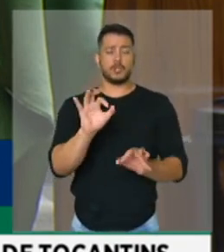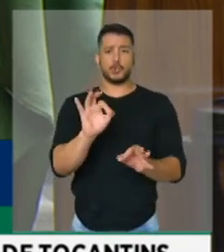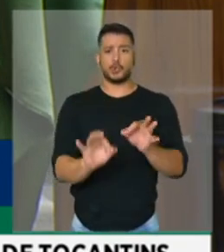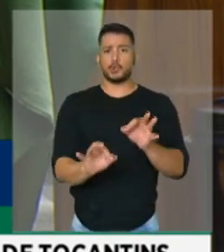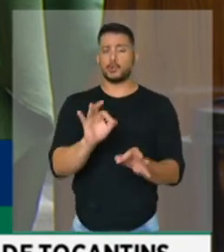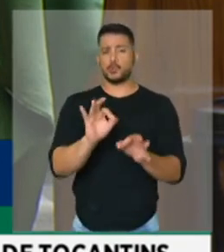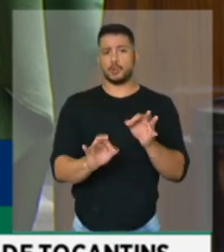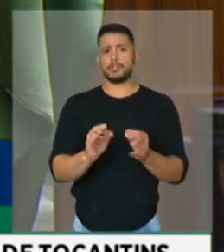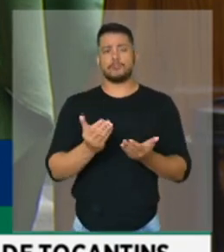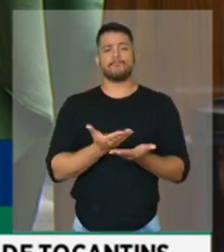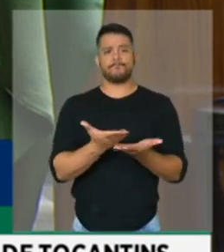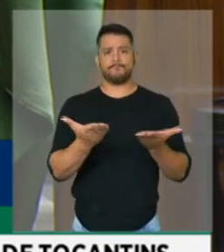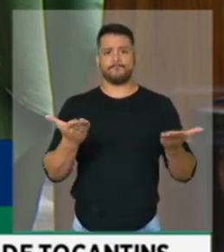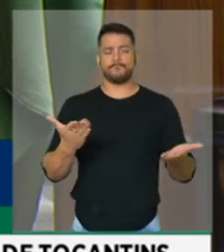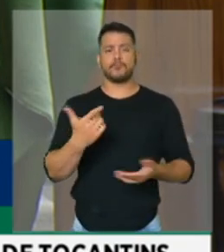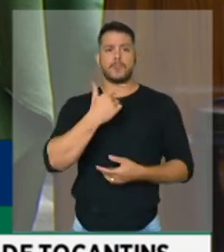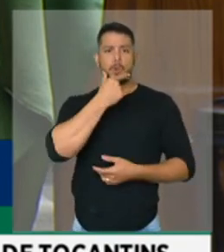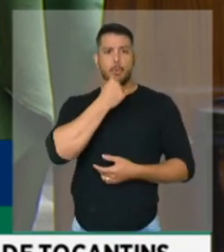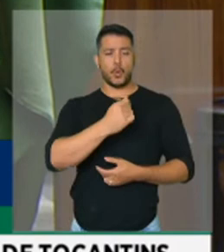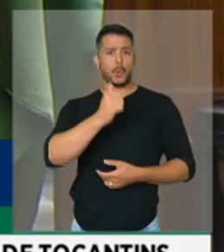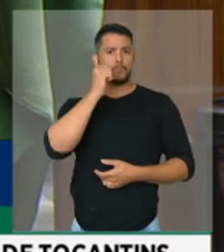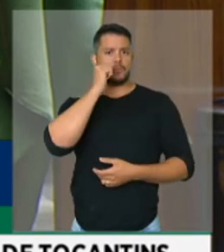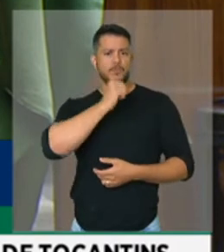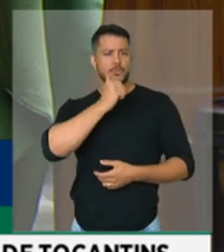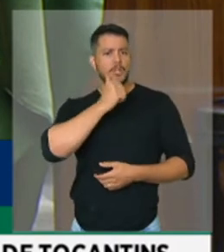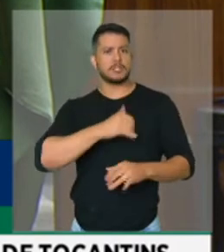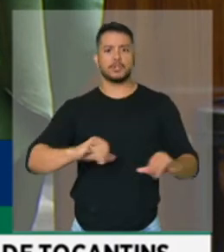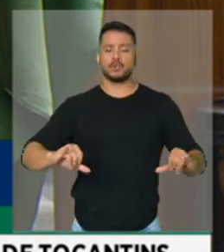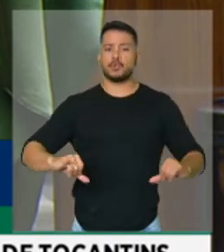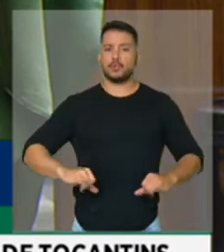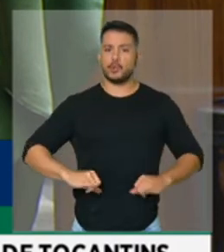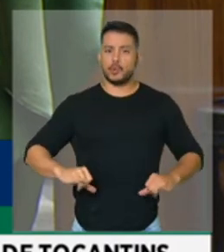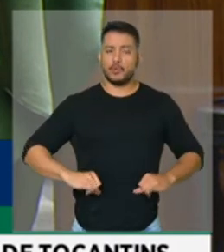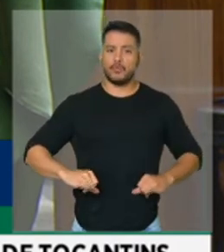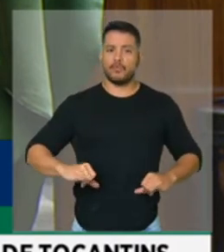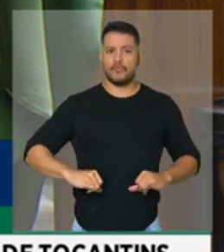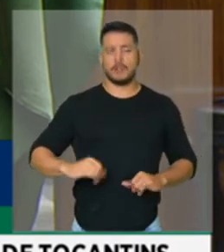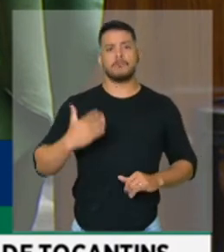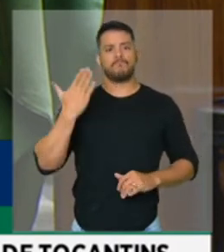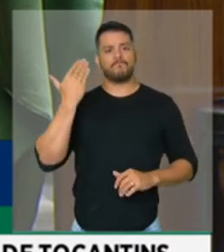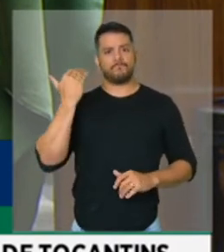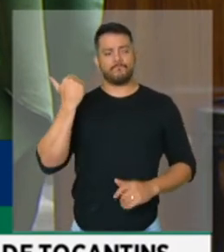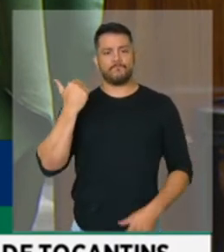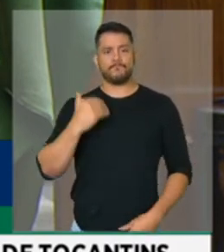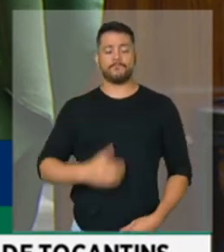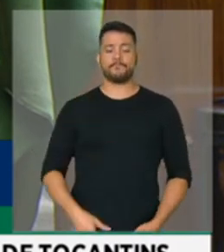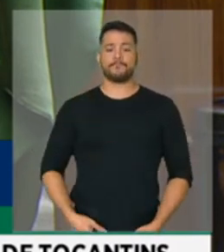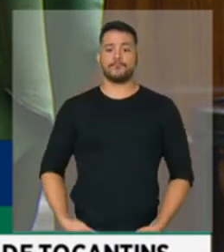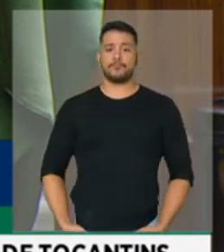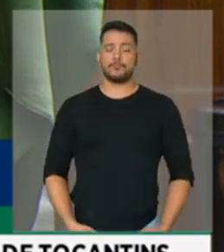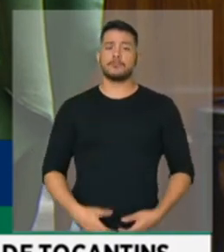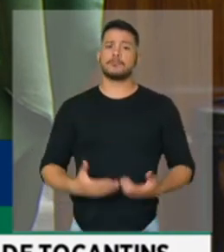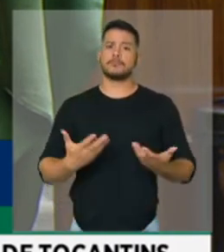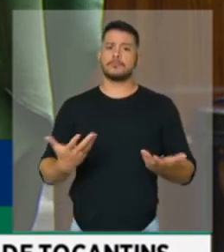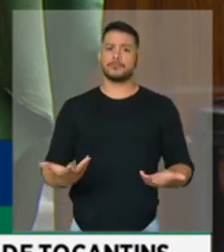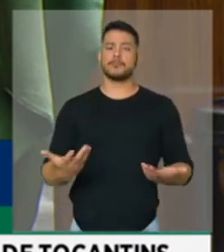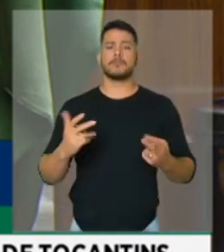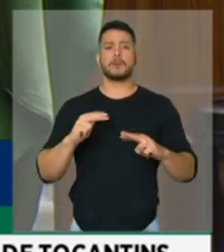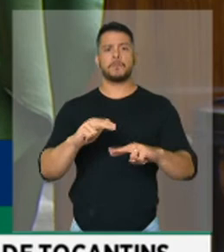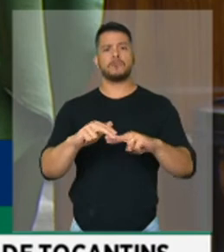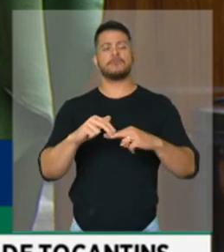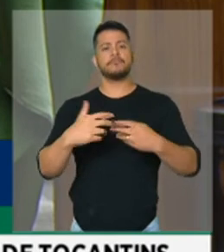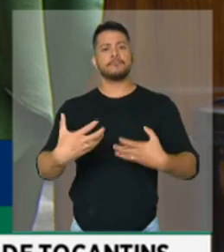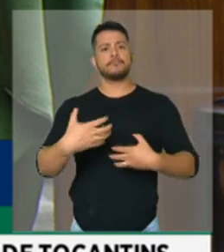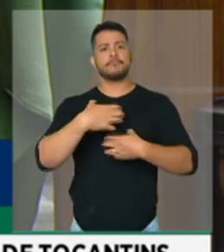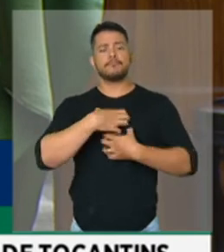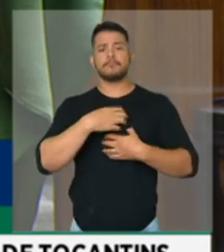esses mesmos homens e mulheres que foram penalizados pela história no meu estado. E é com muito prazer, senhor presidente, que